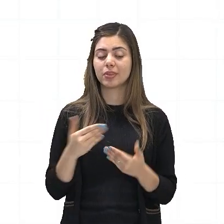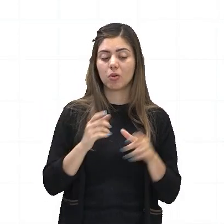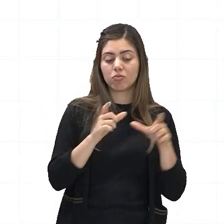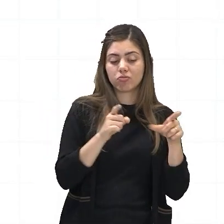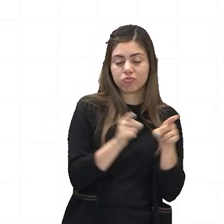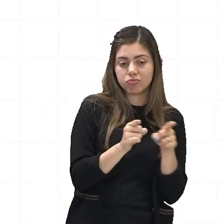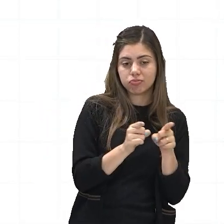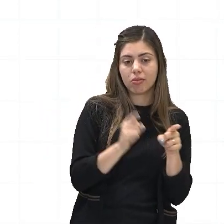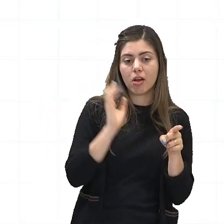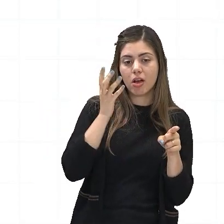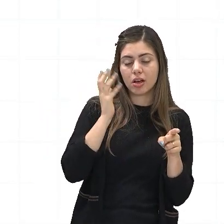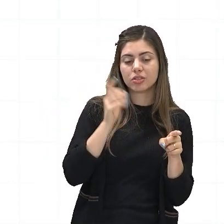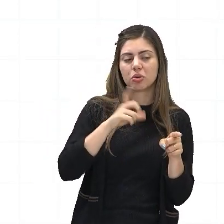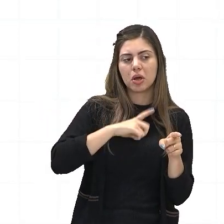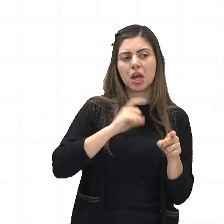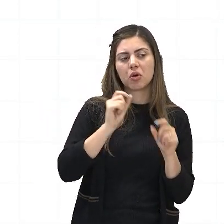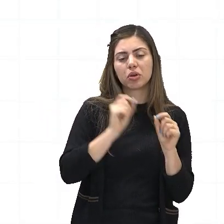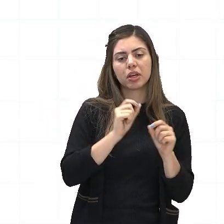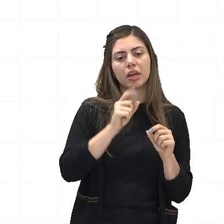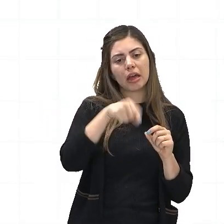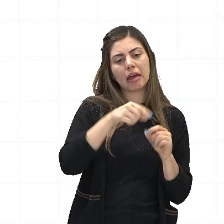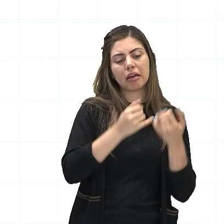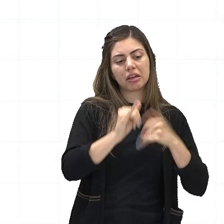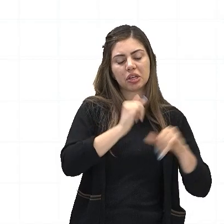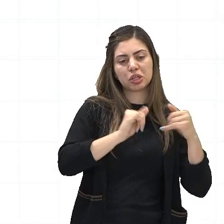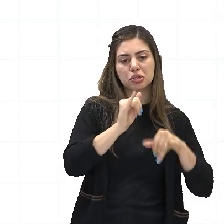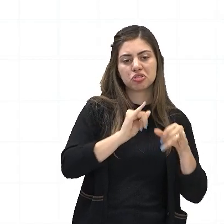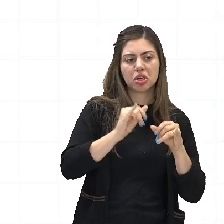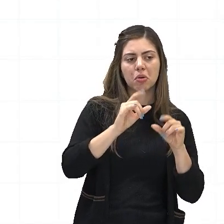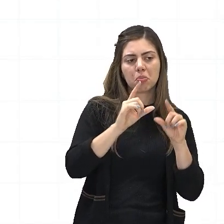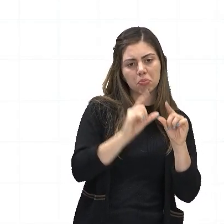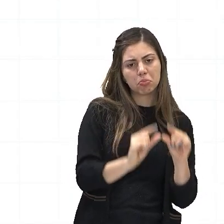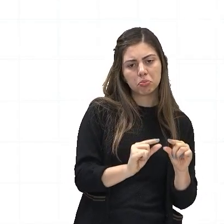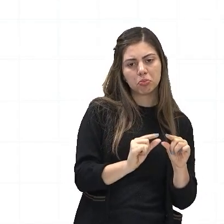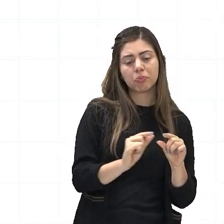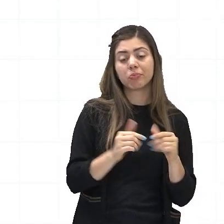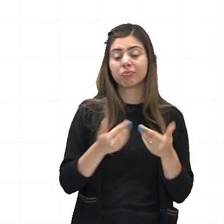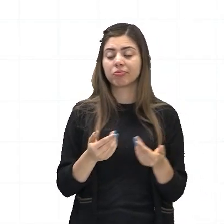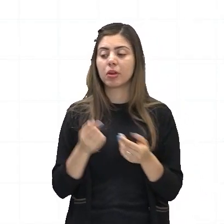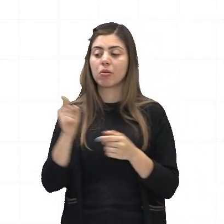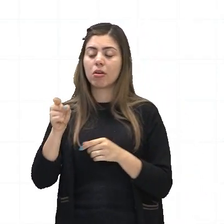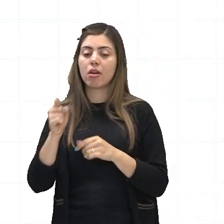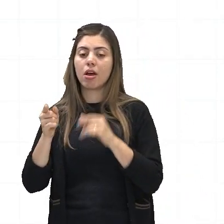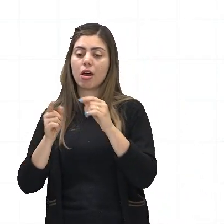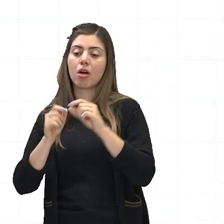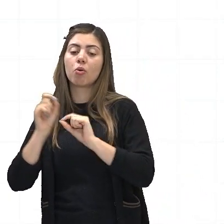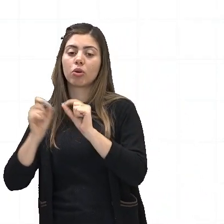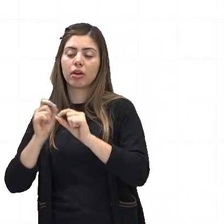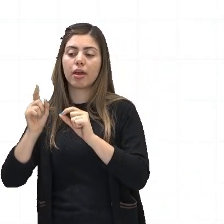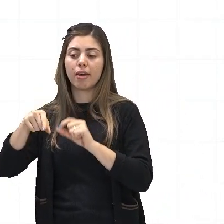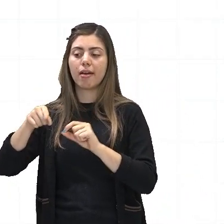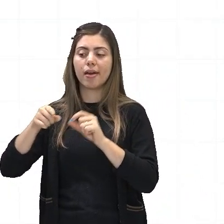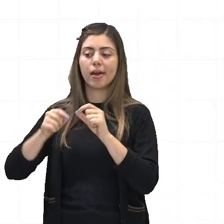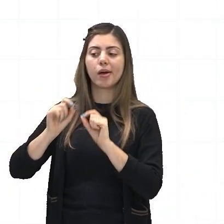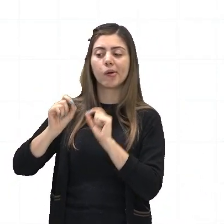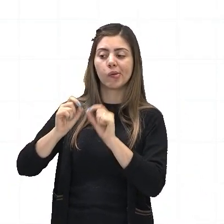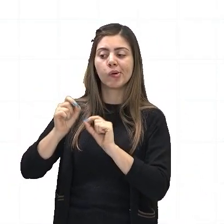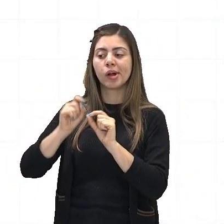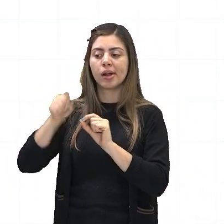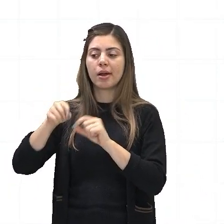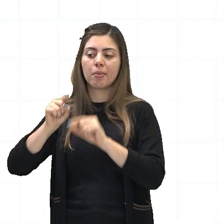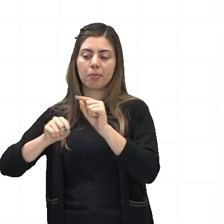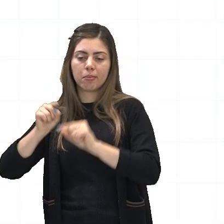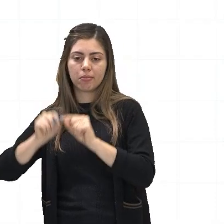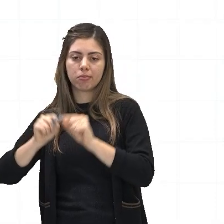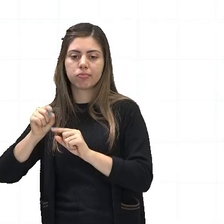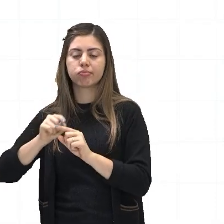uma potência menor, então ele consome menos energia elétrica, né? No caso ali do home theater, que tem uma potência mais elevada, vai ter ali